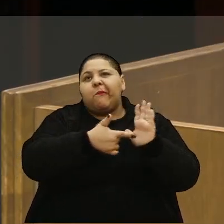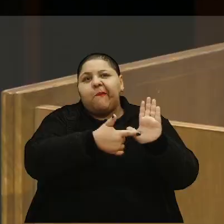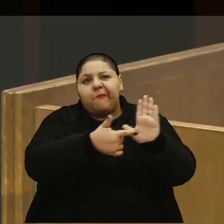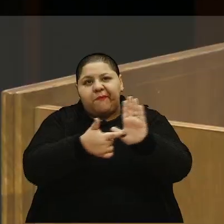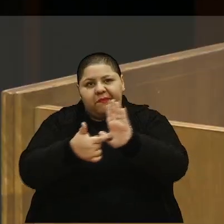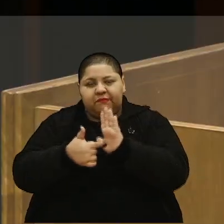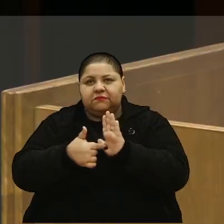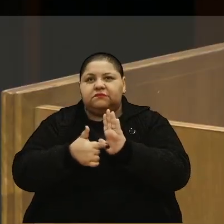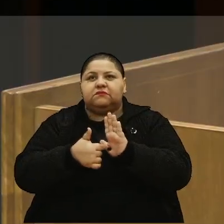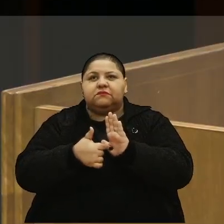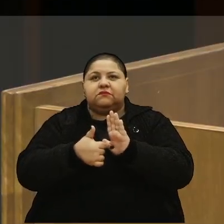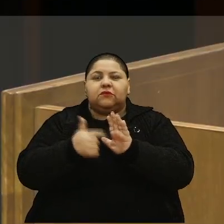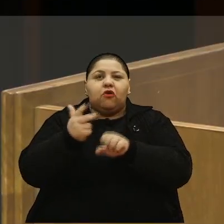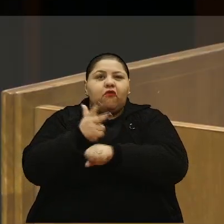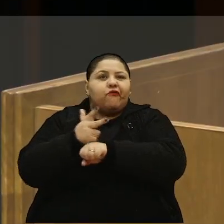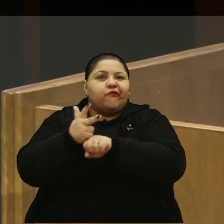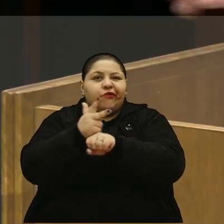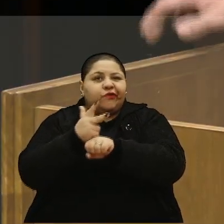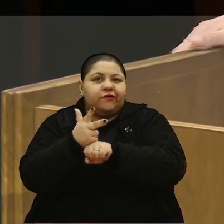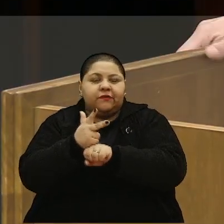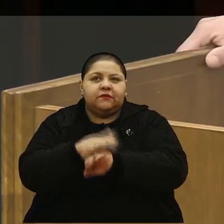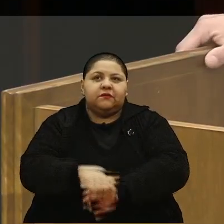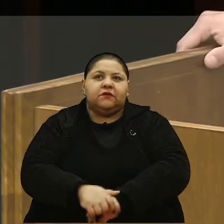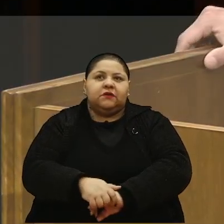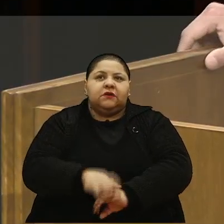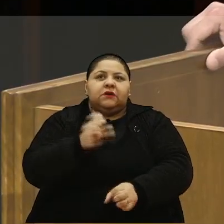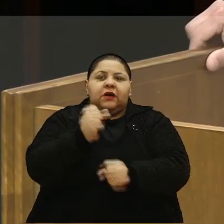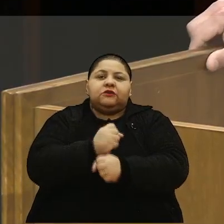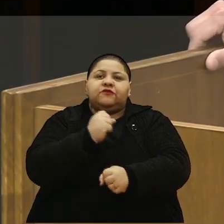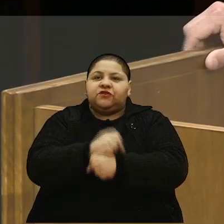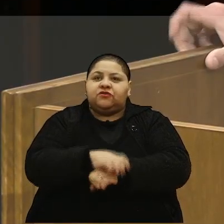né, rodar um vídeo desta obra.